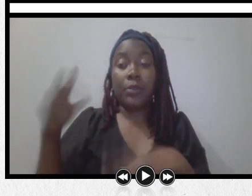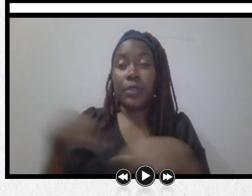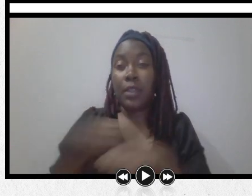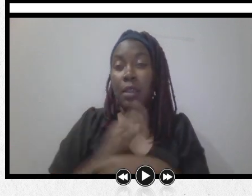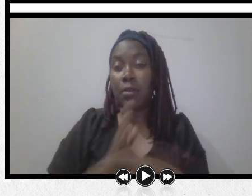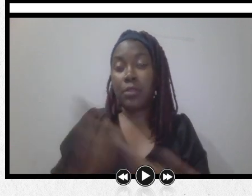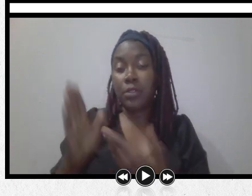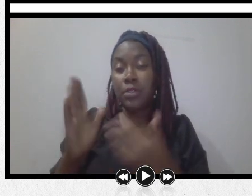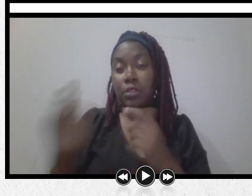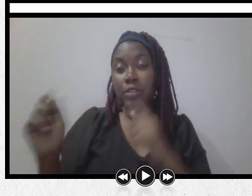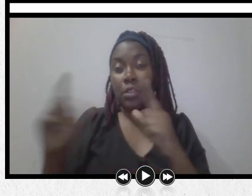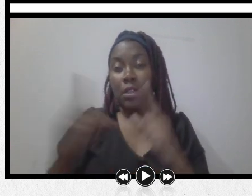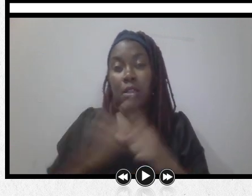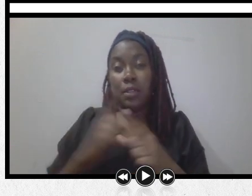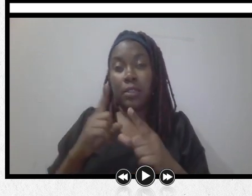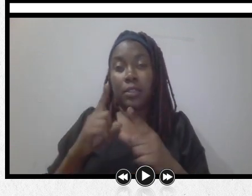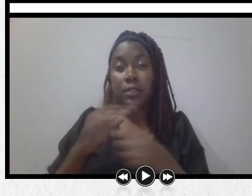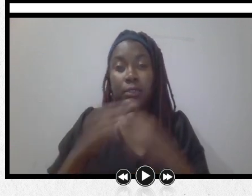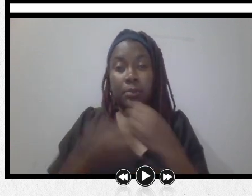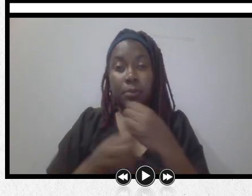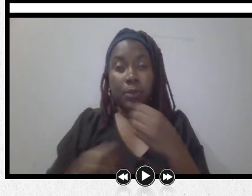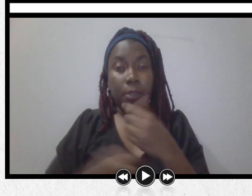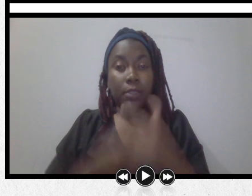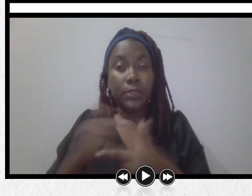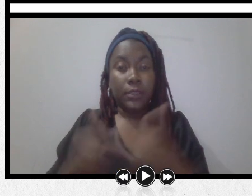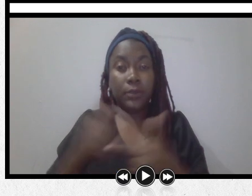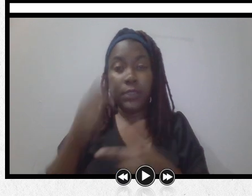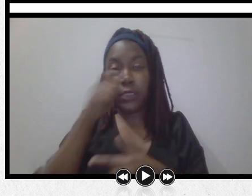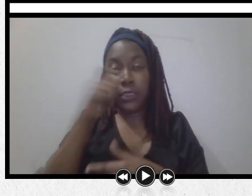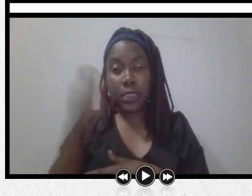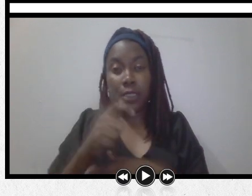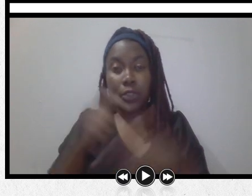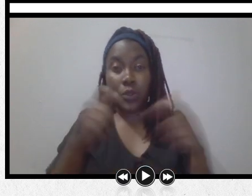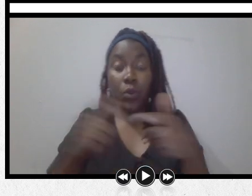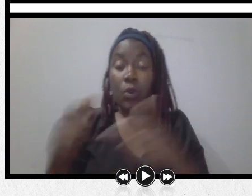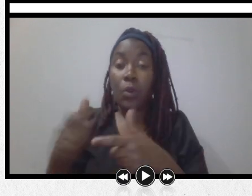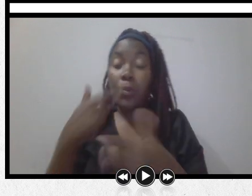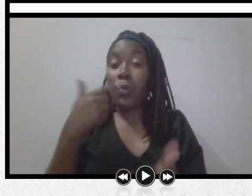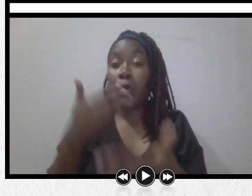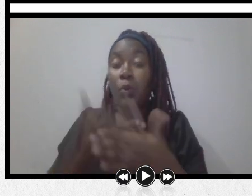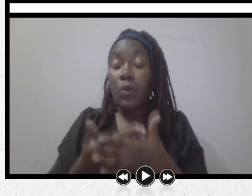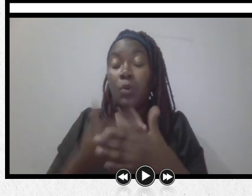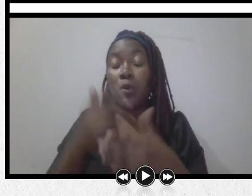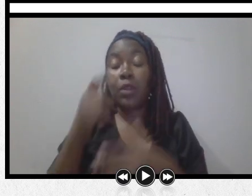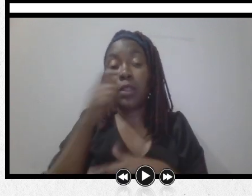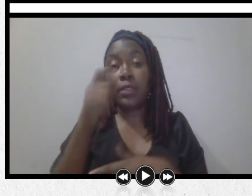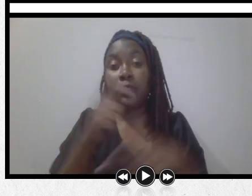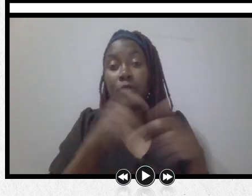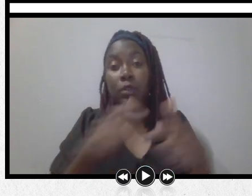no nosso slide, né, nós temos o saneamento básico como um serviço de interesse local. Logo, por seu interesse local, eu tenho